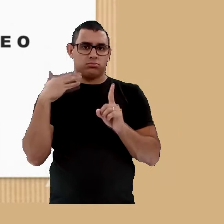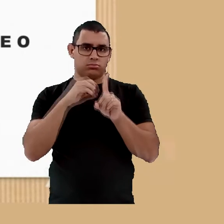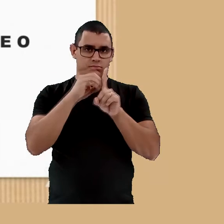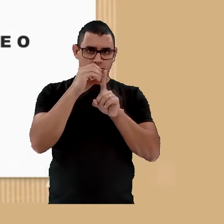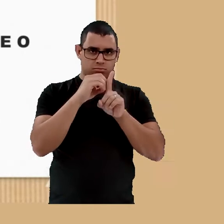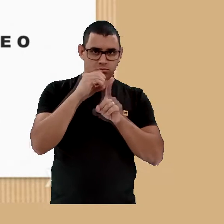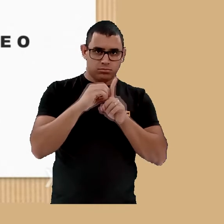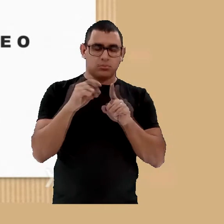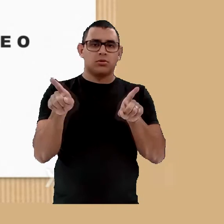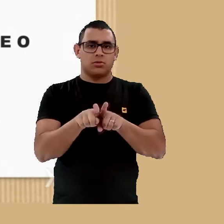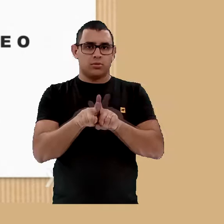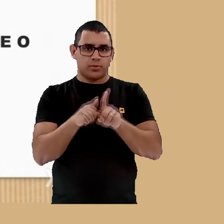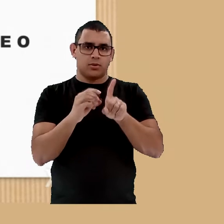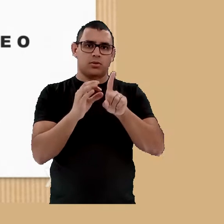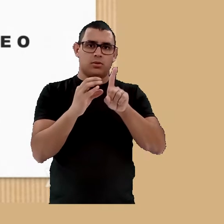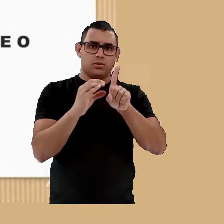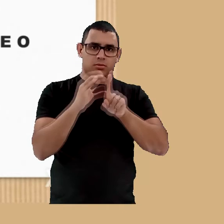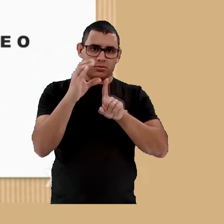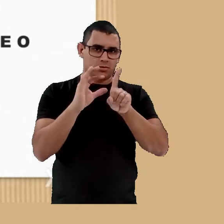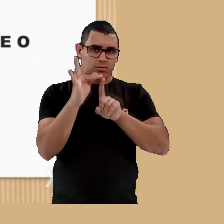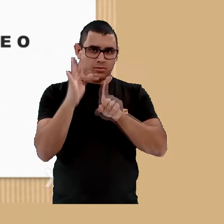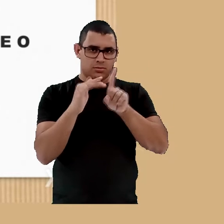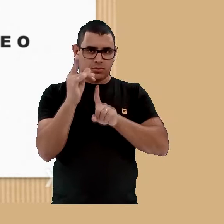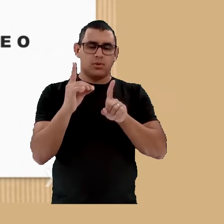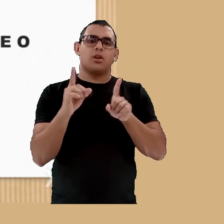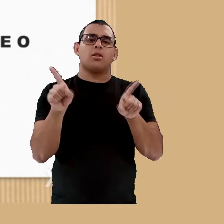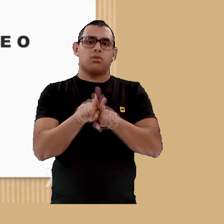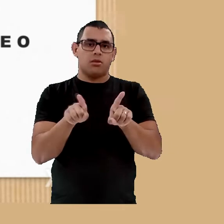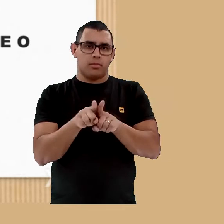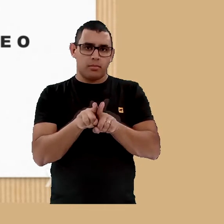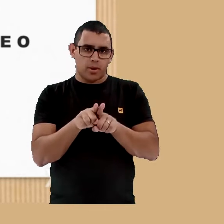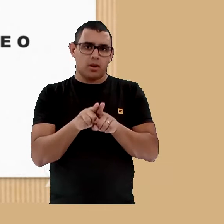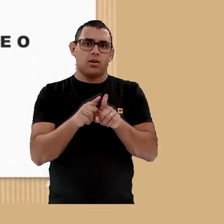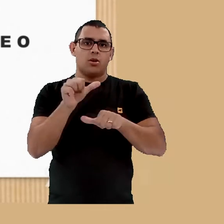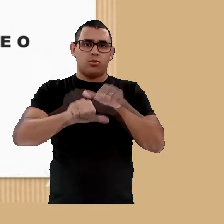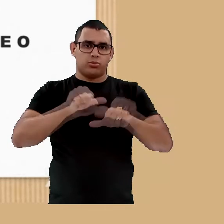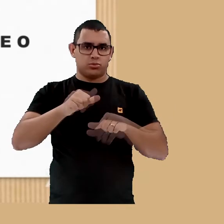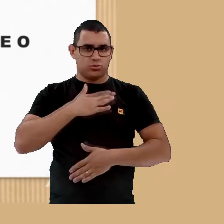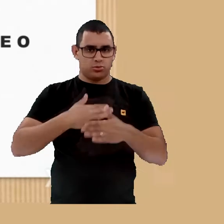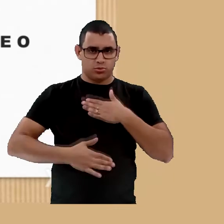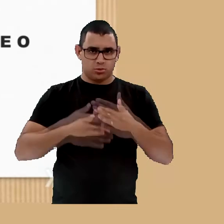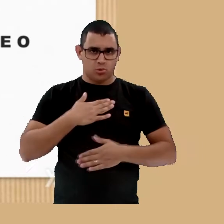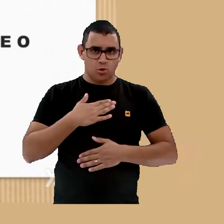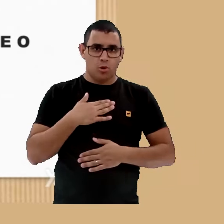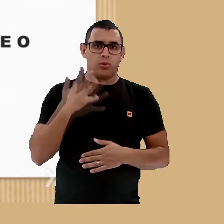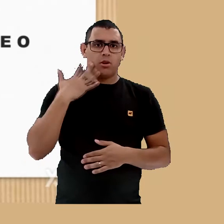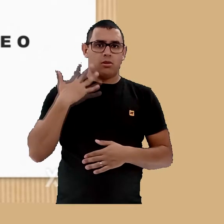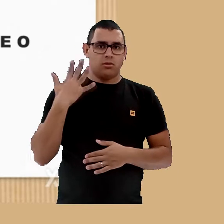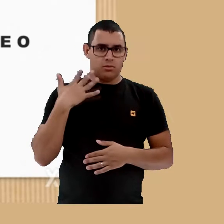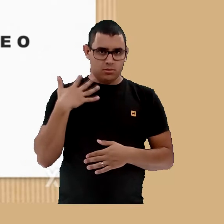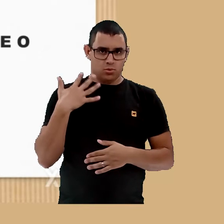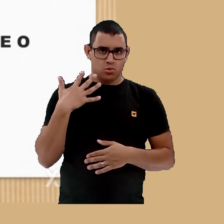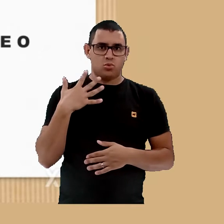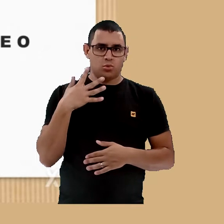calor, escalas termométricas, dilatação térmica de sólidos e líquidos, calor latente e calor sensível.